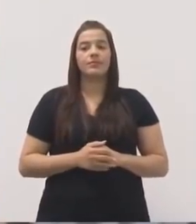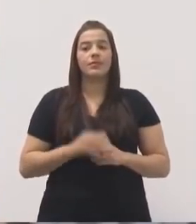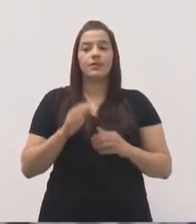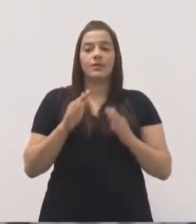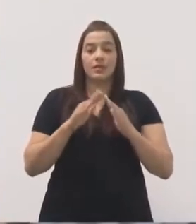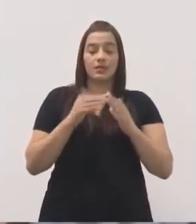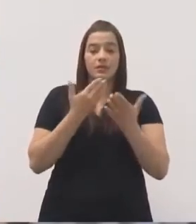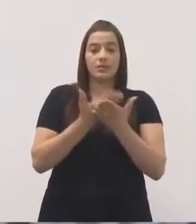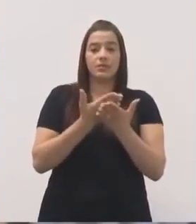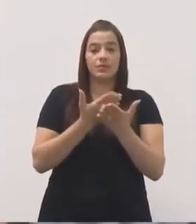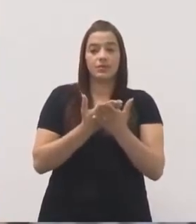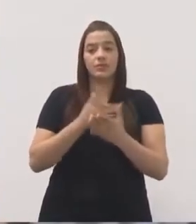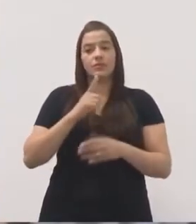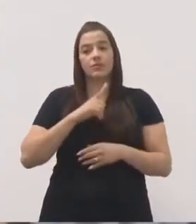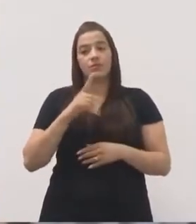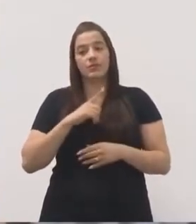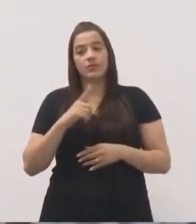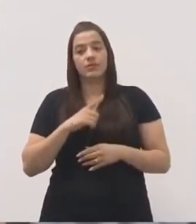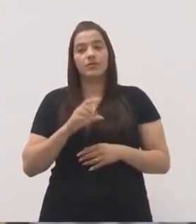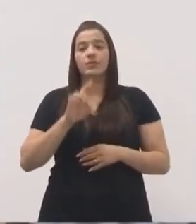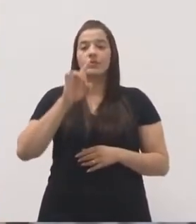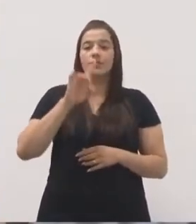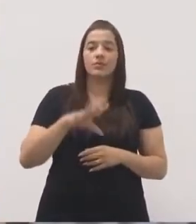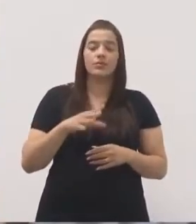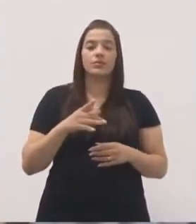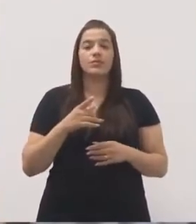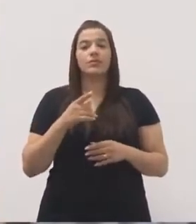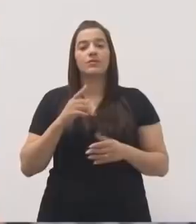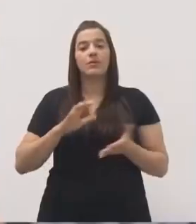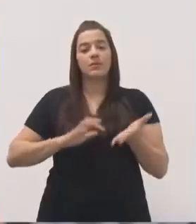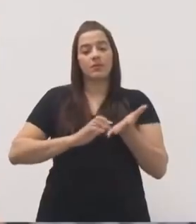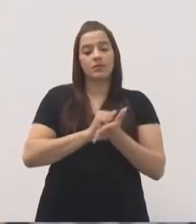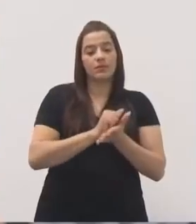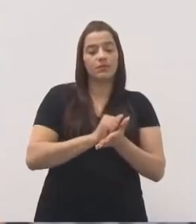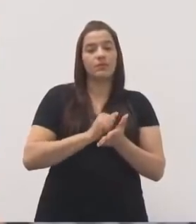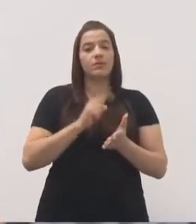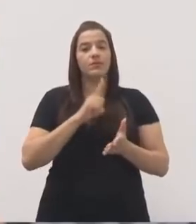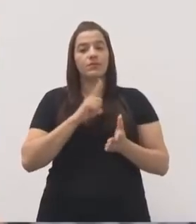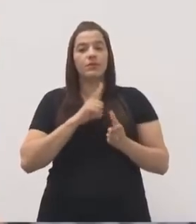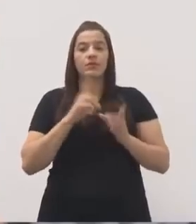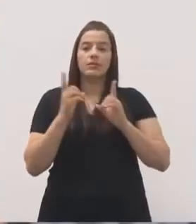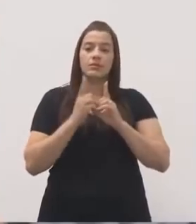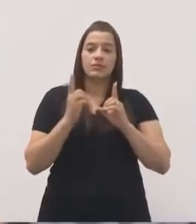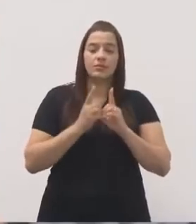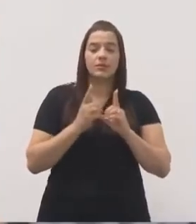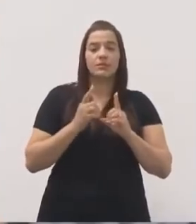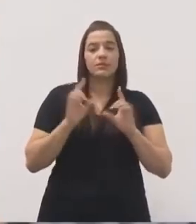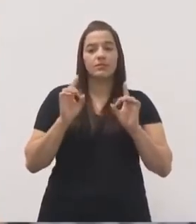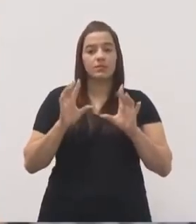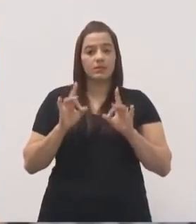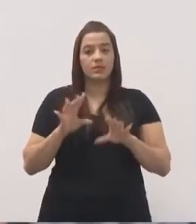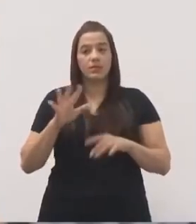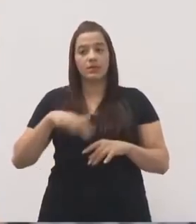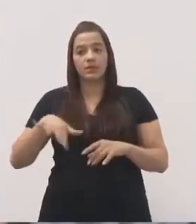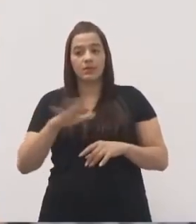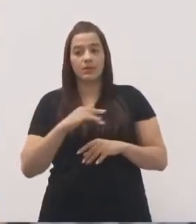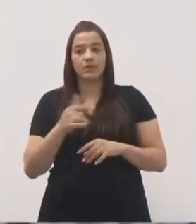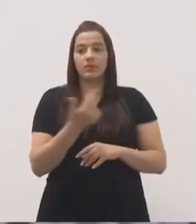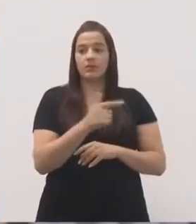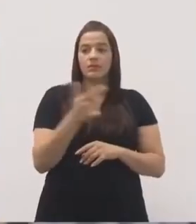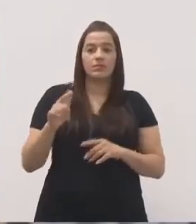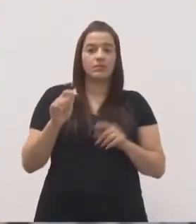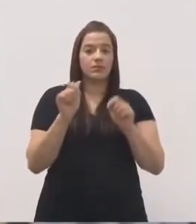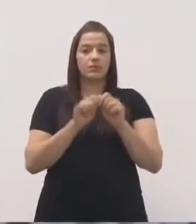que têm apenas alunos, né, matriculados para atendimento especializado, essas escolas não farão